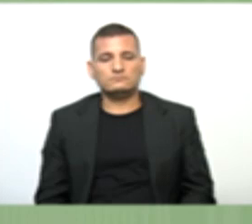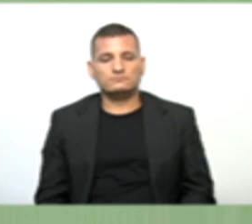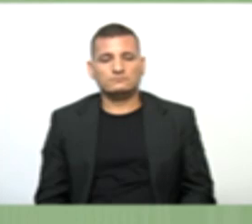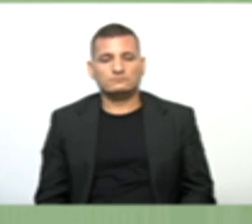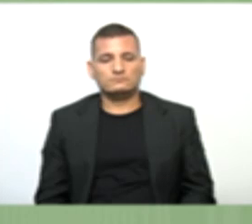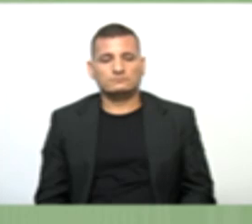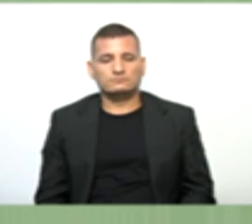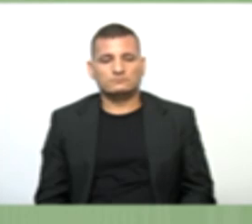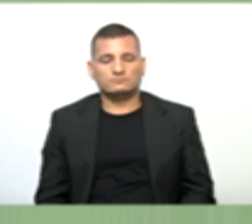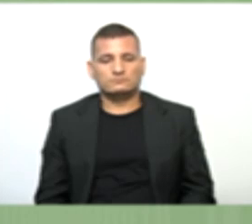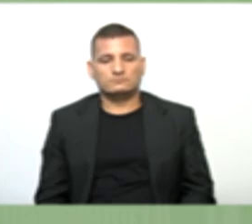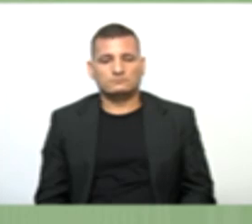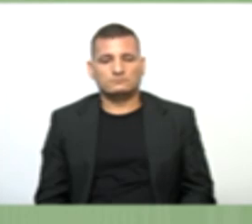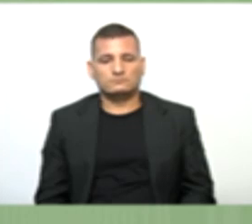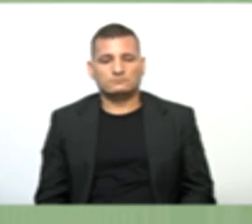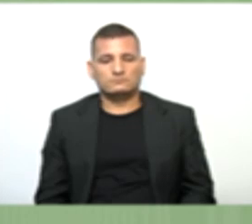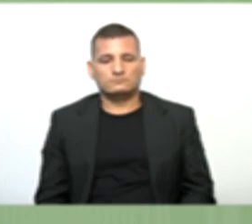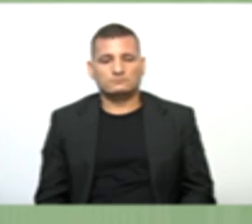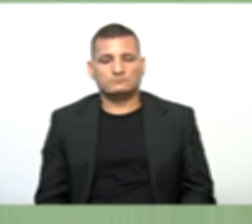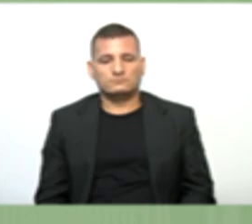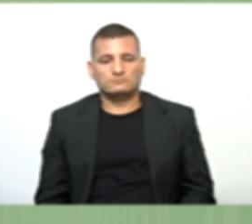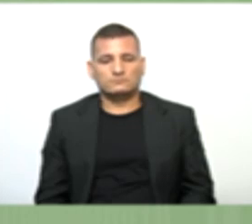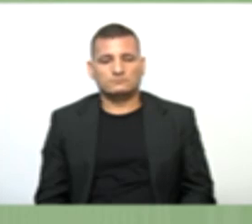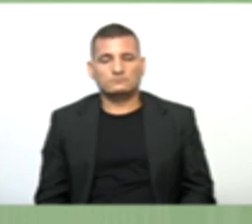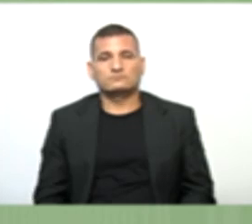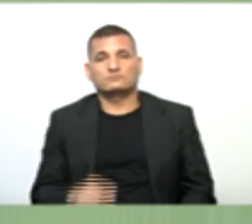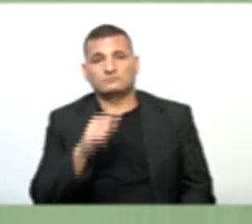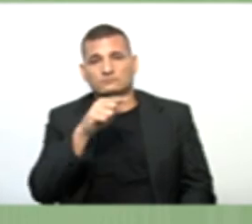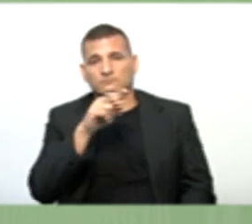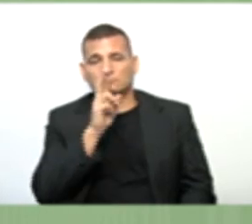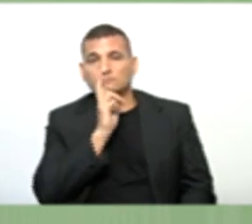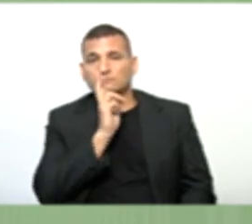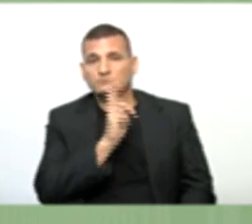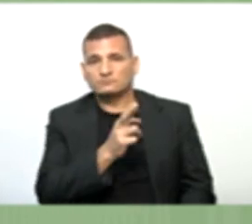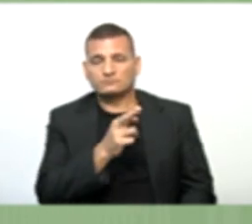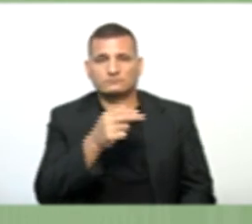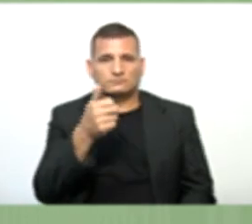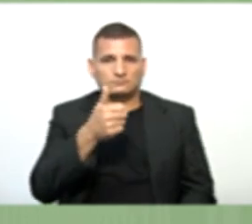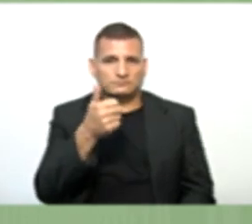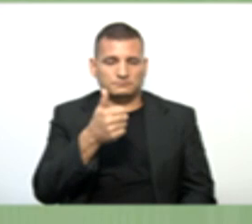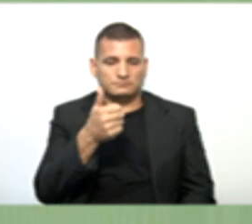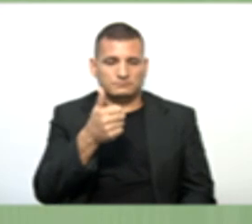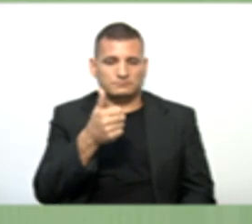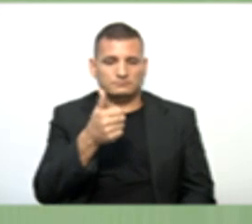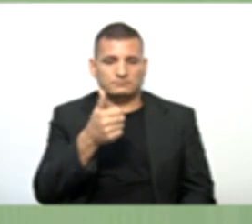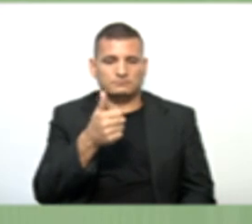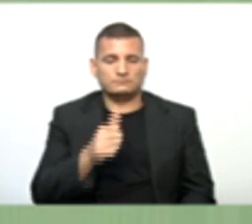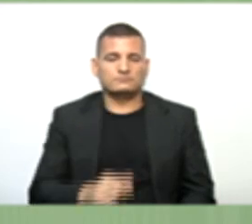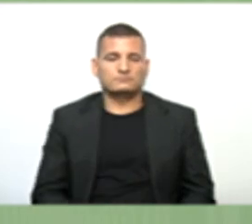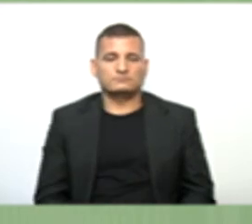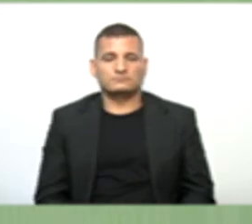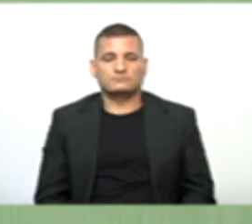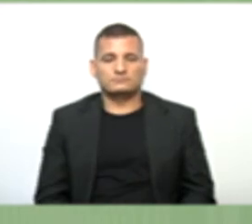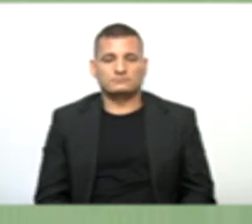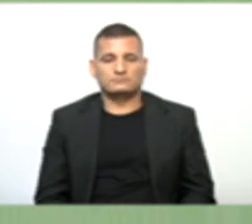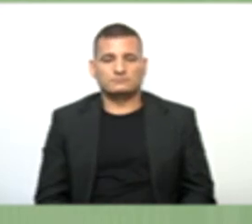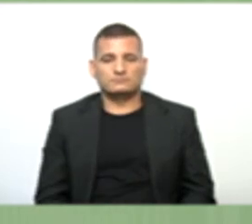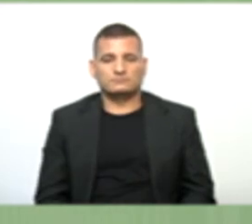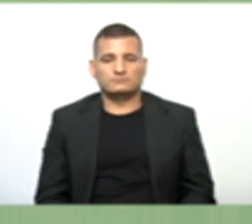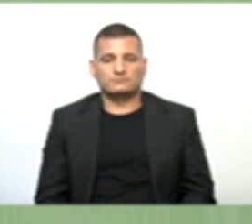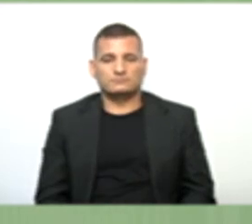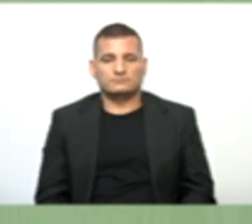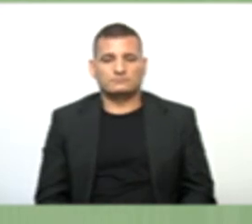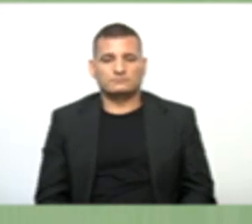Certo? Então, tá aí a resposta do nosso programa. Lembrando que né?